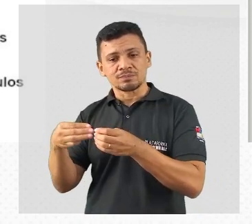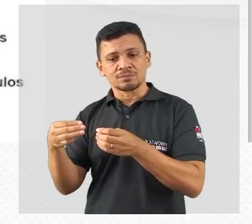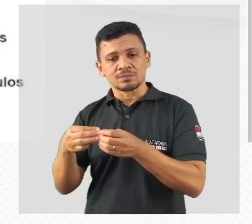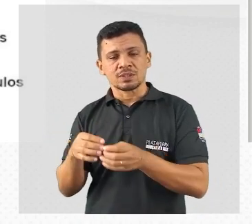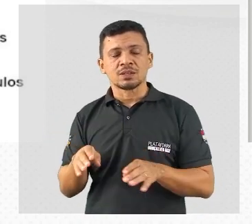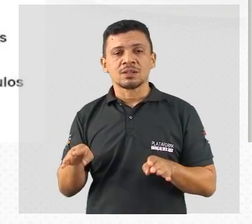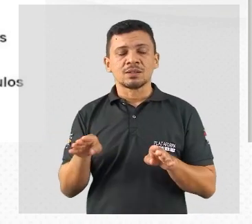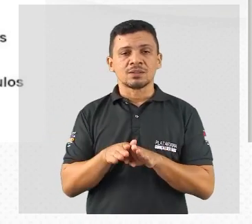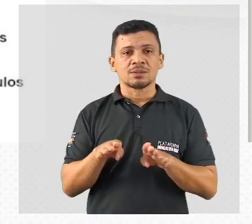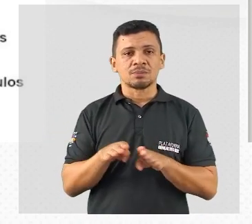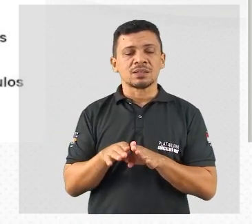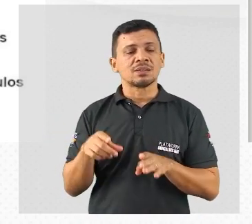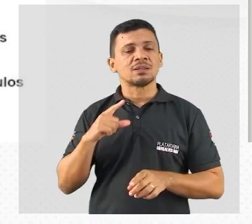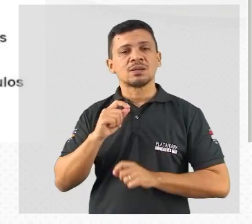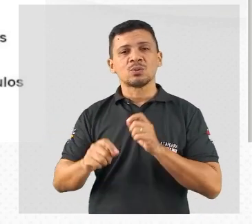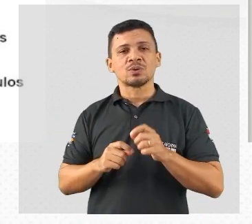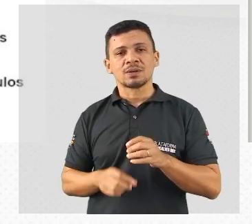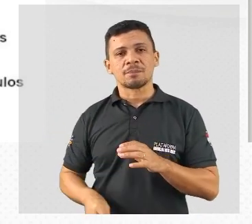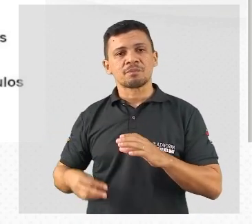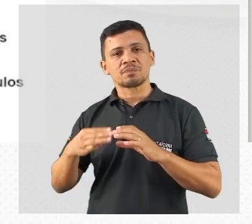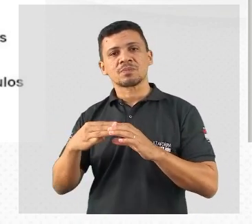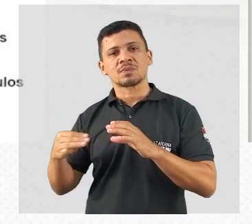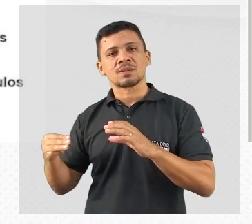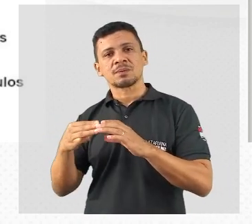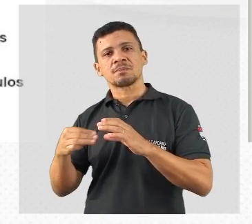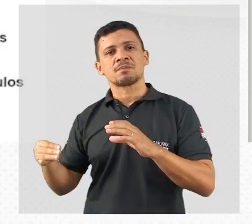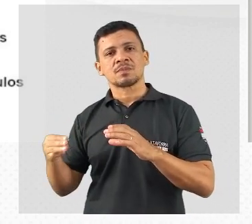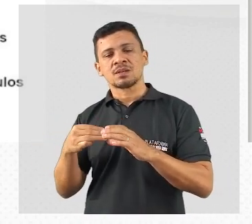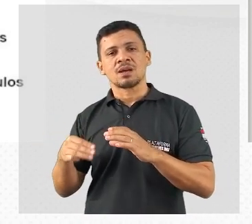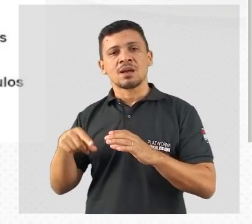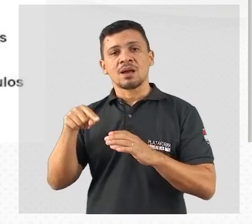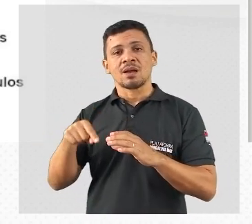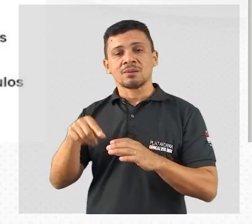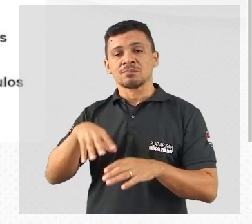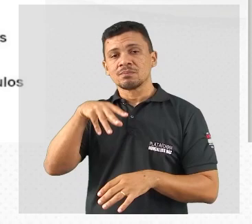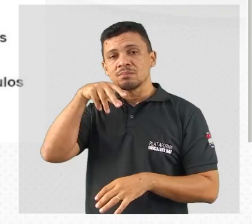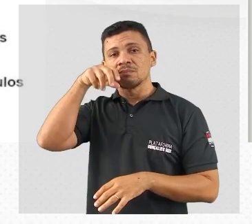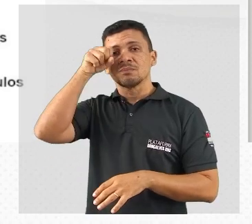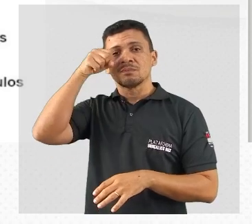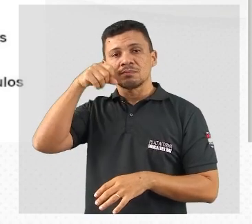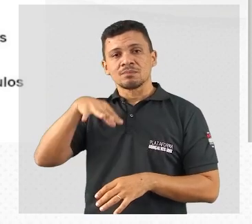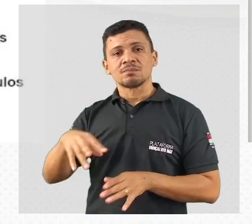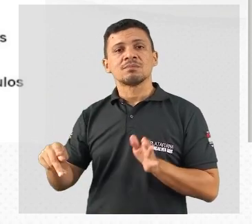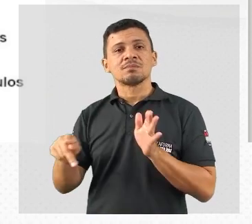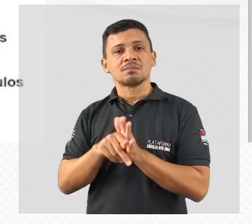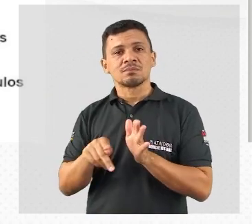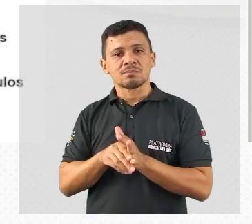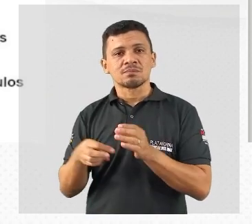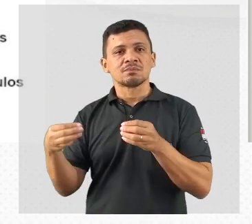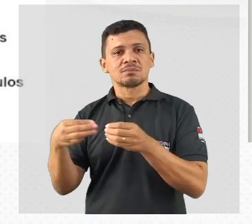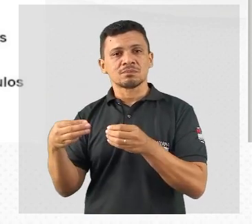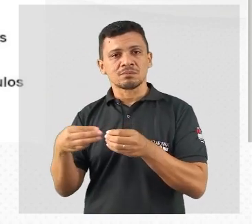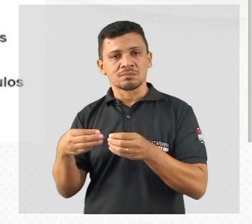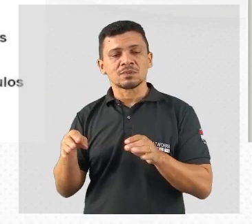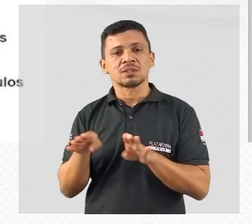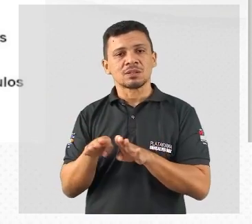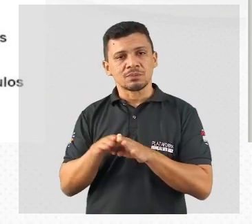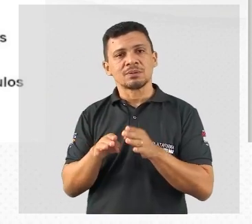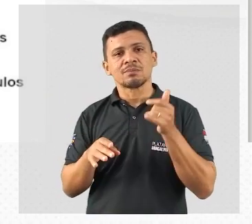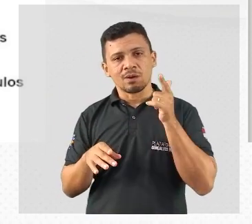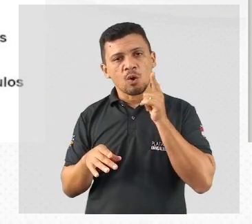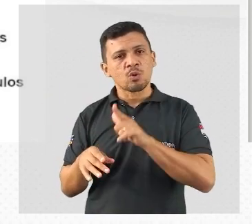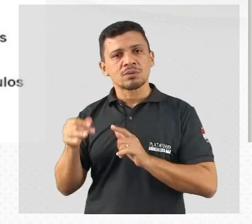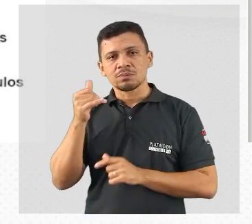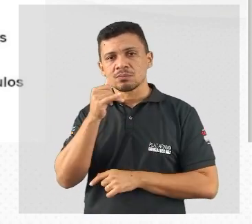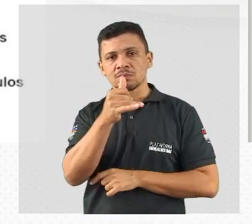as mitocôndrias, que são organelas responsáveis pela respiração celular, também a obtenção de energia, né? Nós